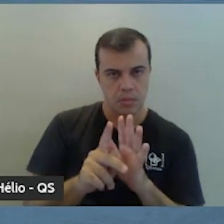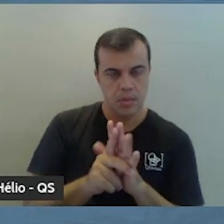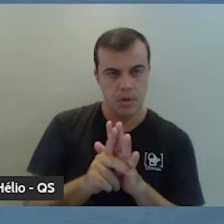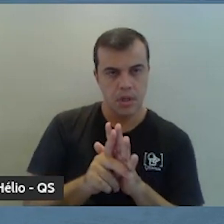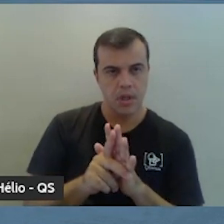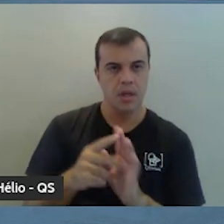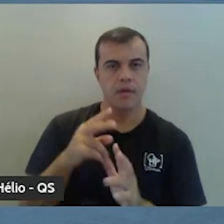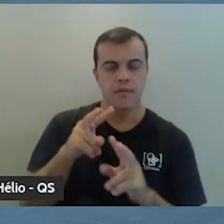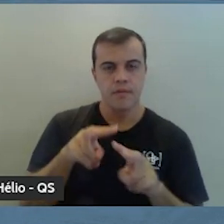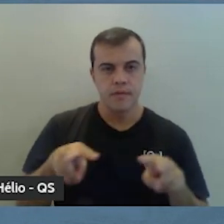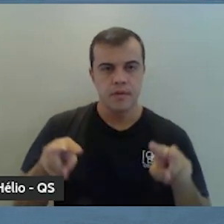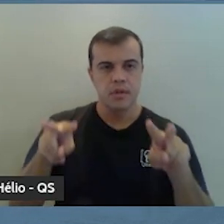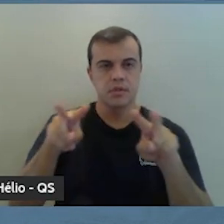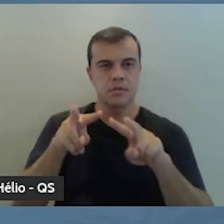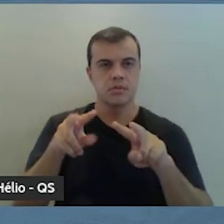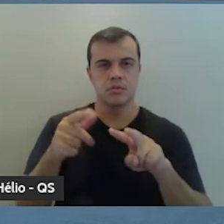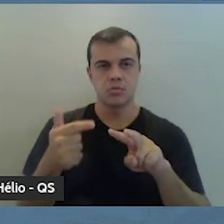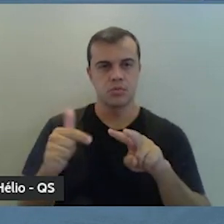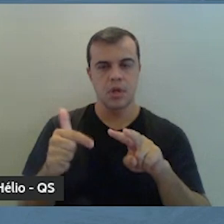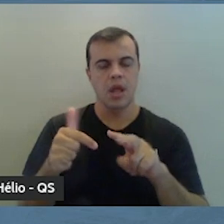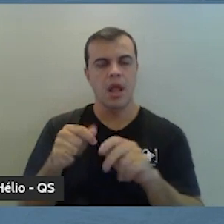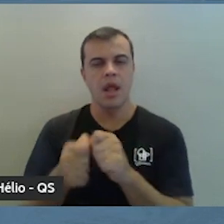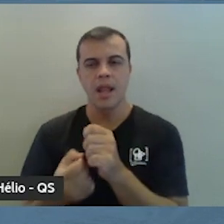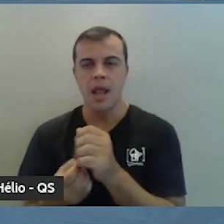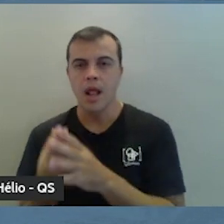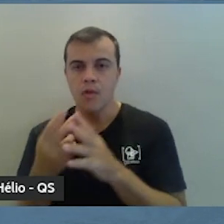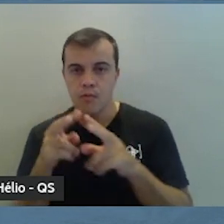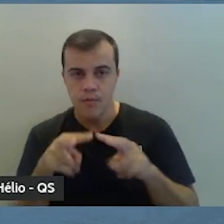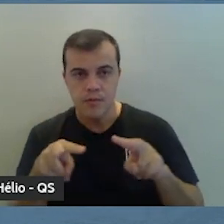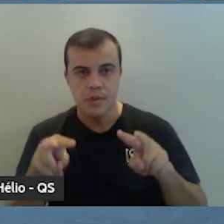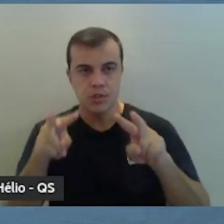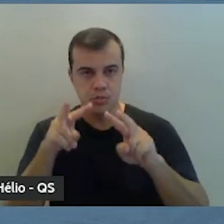ser visto, não que ele venha produzir, mas que ele venha ser visto.